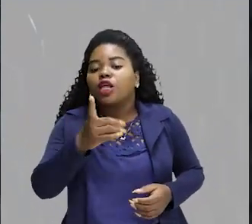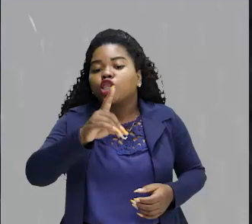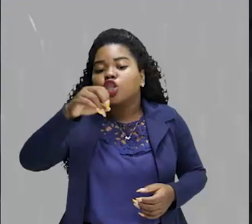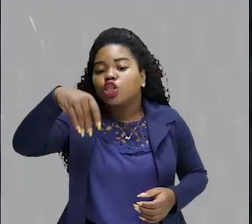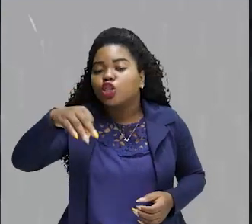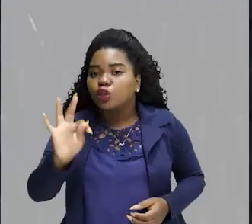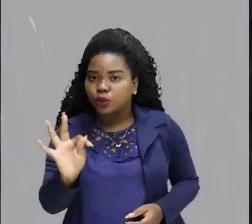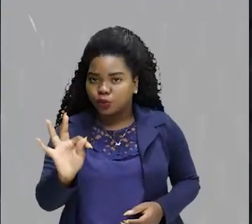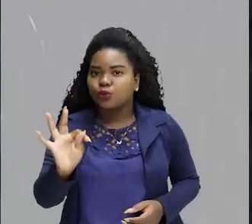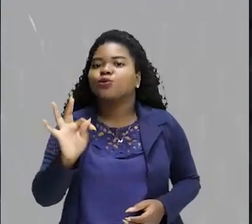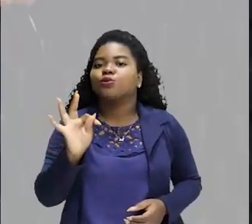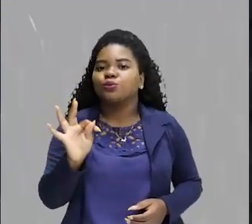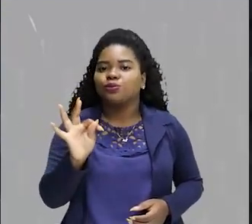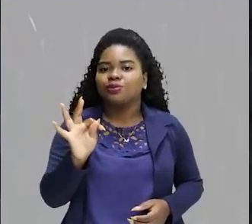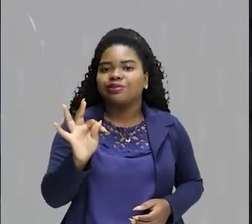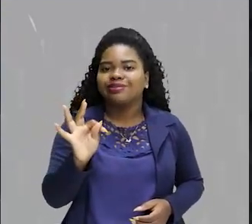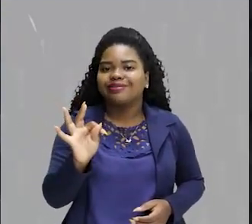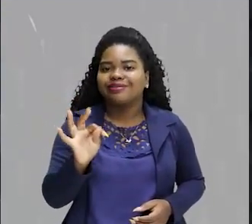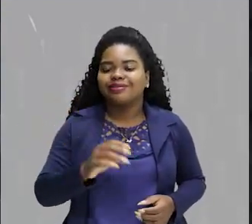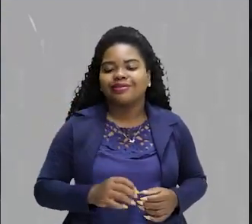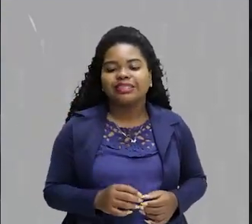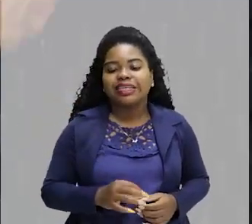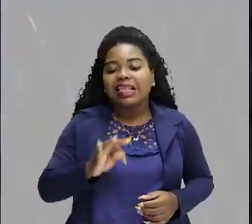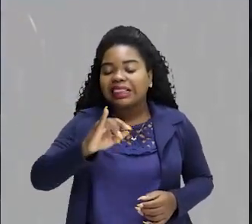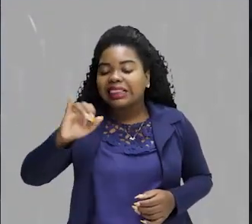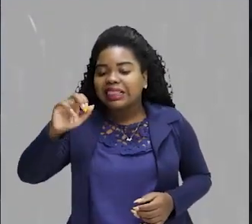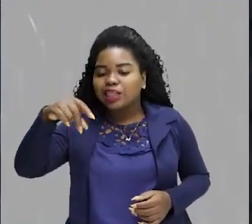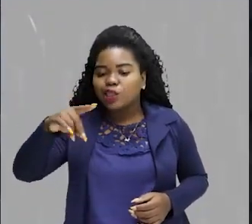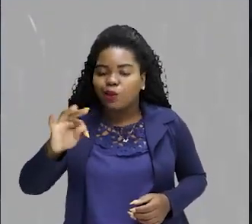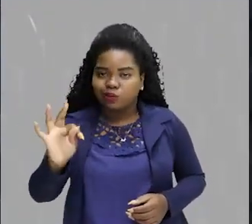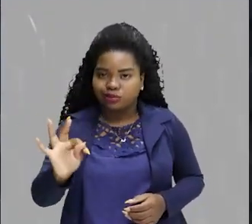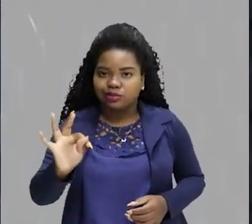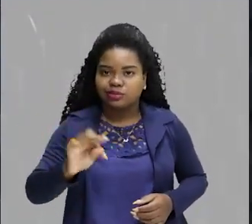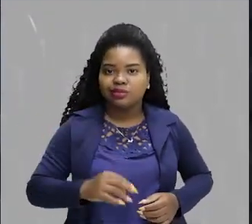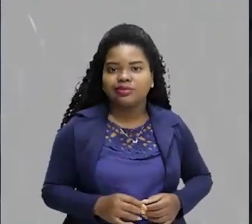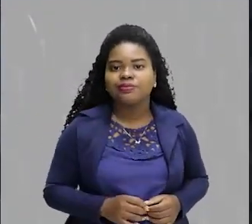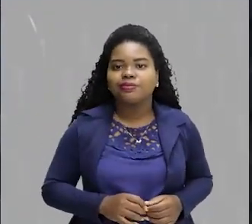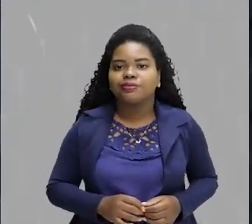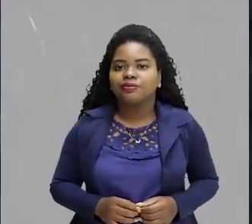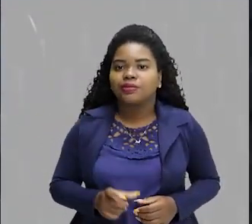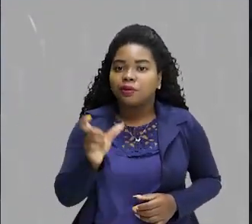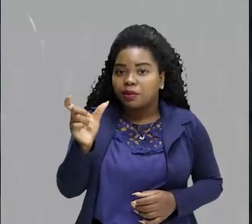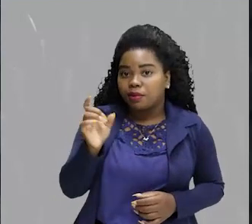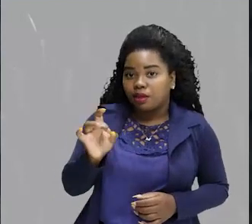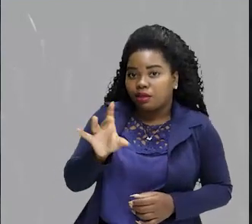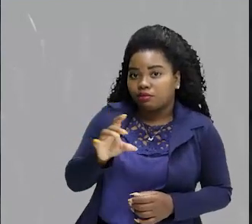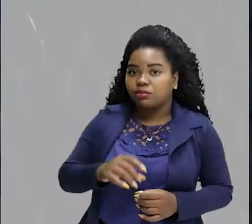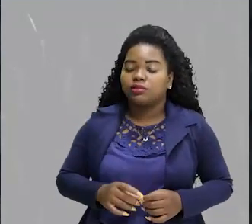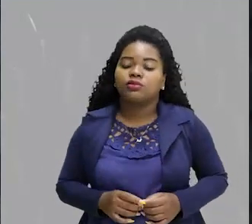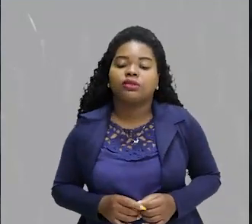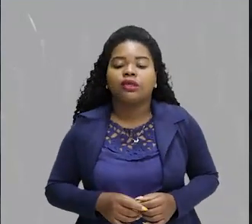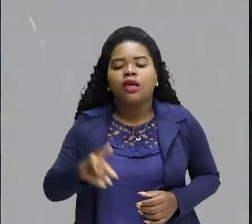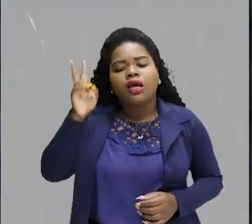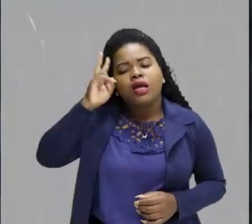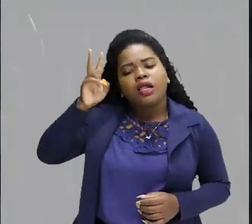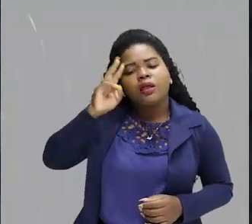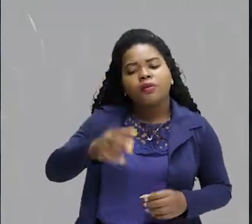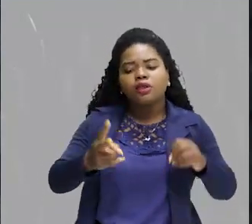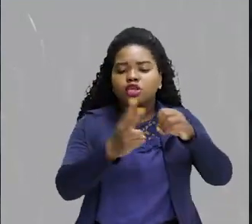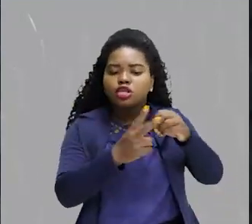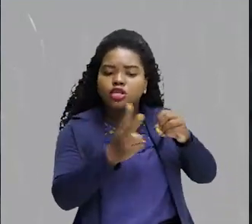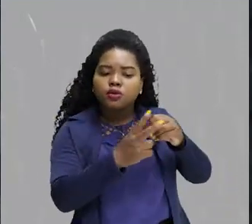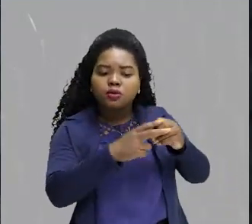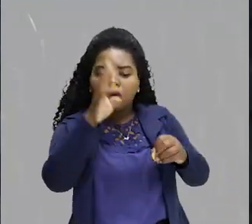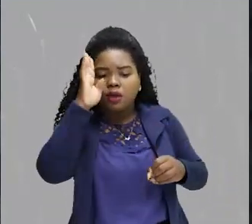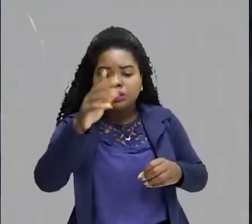did not, você fala didn't. É uma palavra só. E, além disso, relembrando que o verbo principal